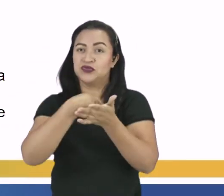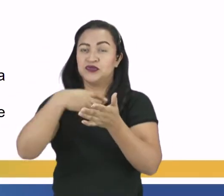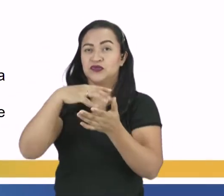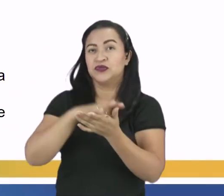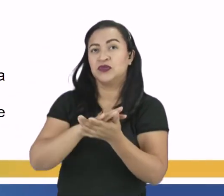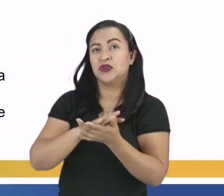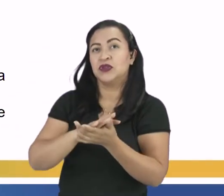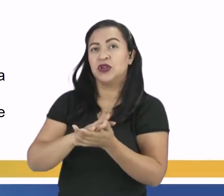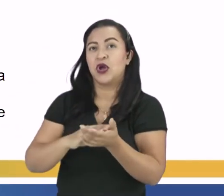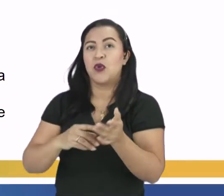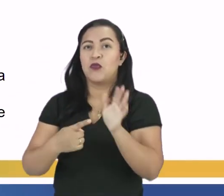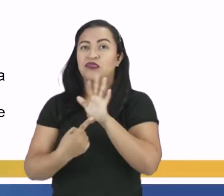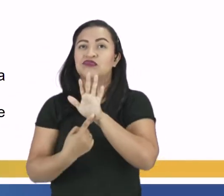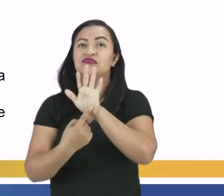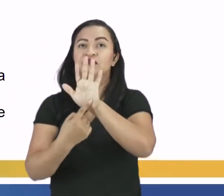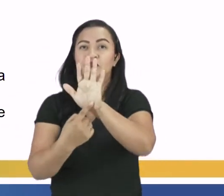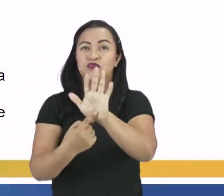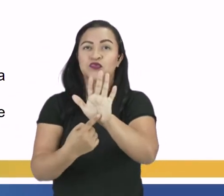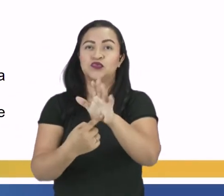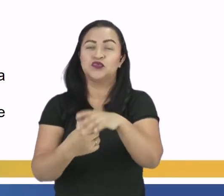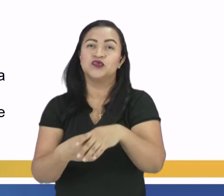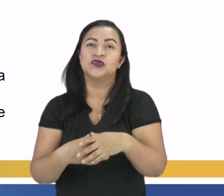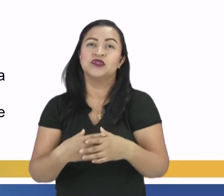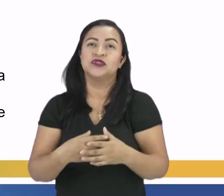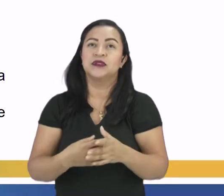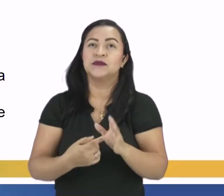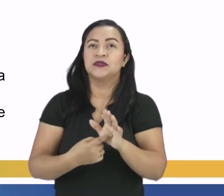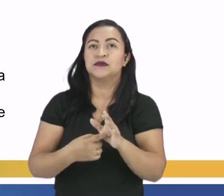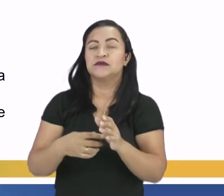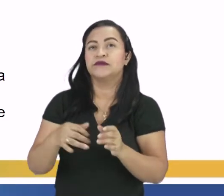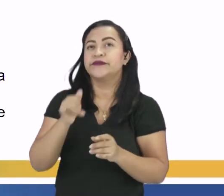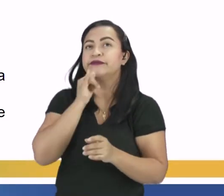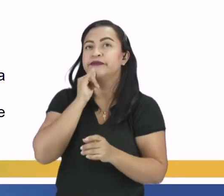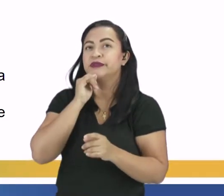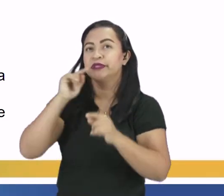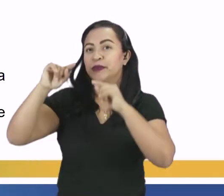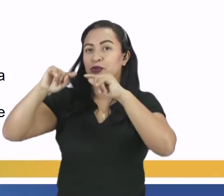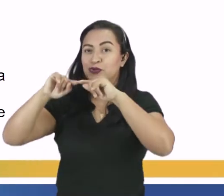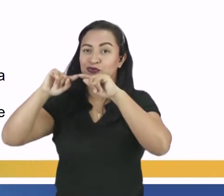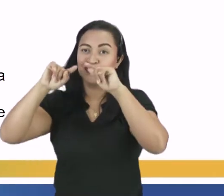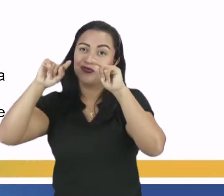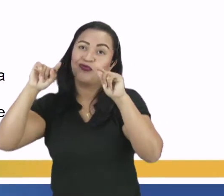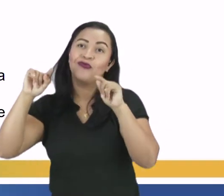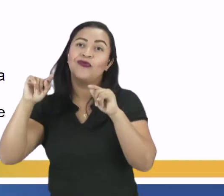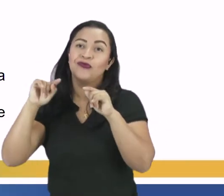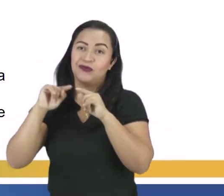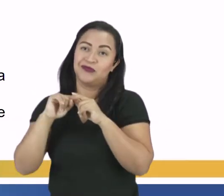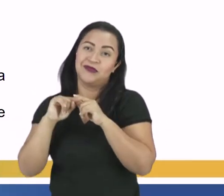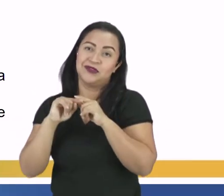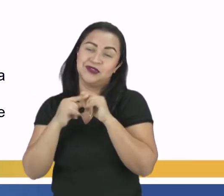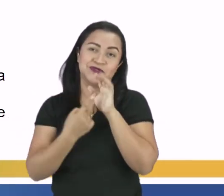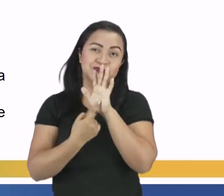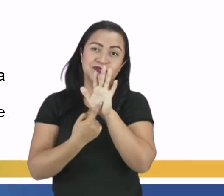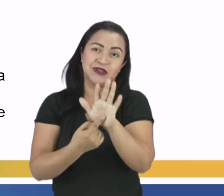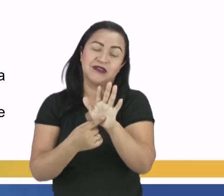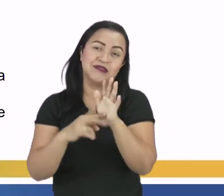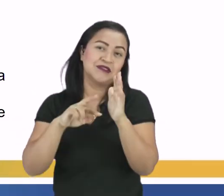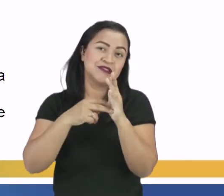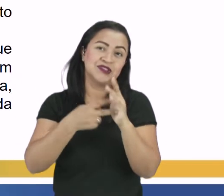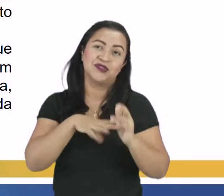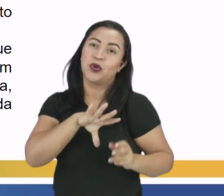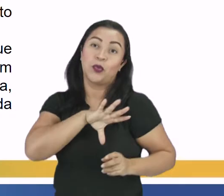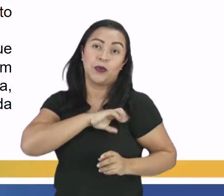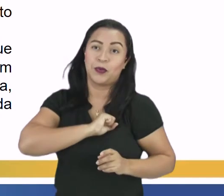sentido visualmente representado. Então, ali nós temos o coraçãozinho, né, que representa um amor. Esse balão vai assumir um